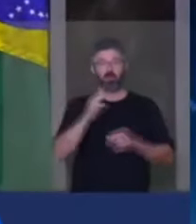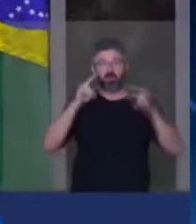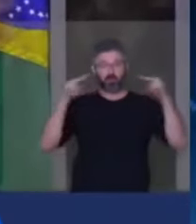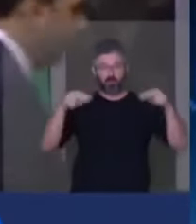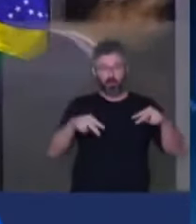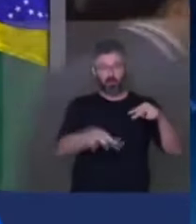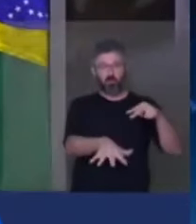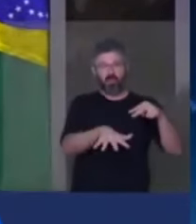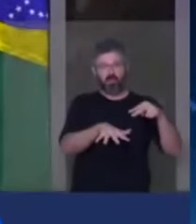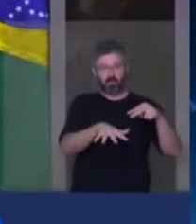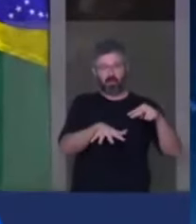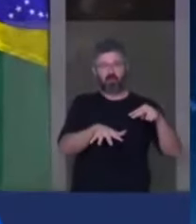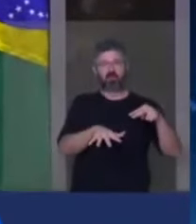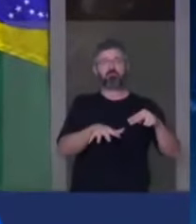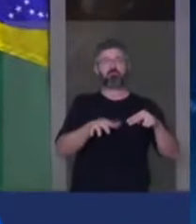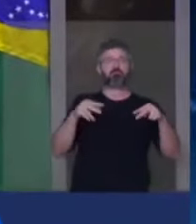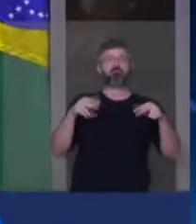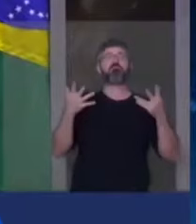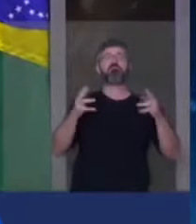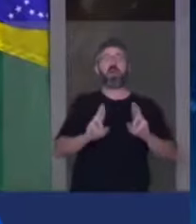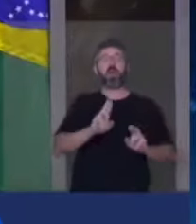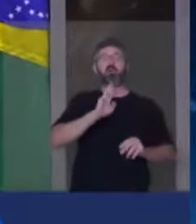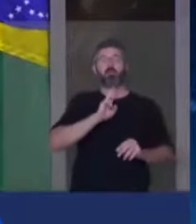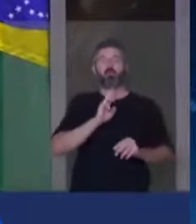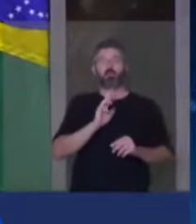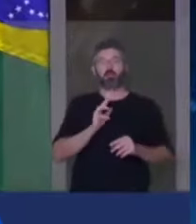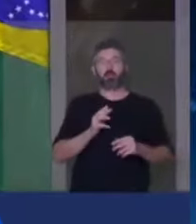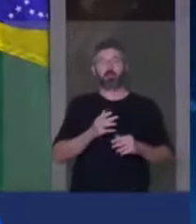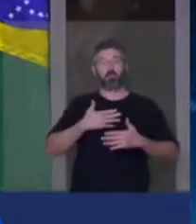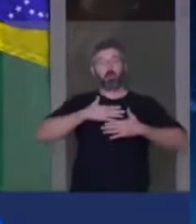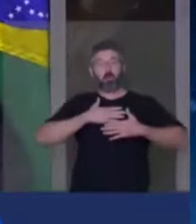2024, dois anos antes do que vai ser essa disputa em 2026.